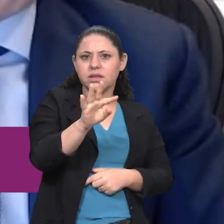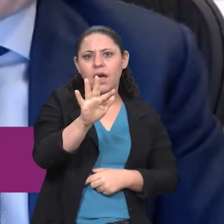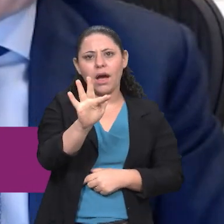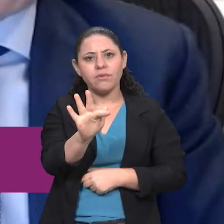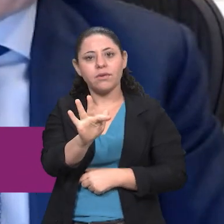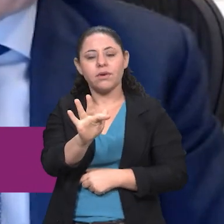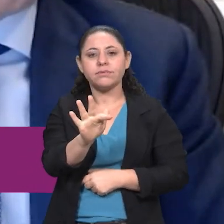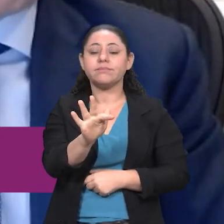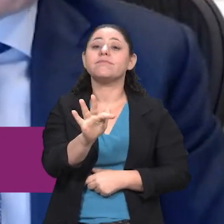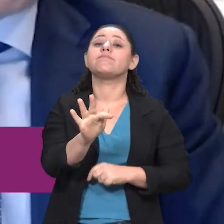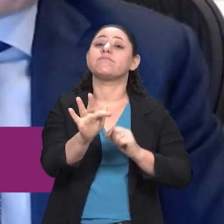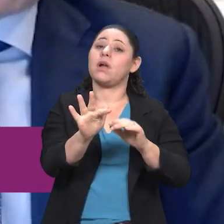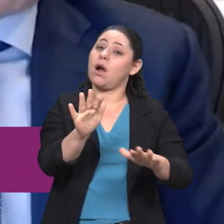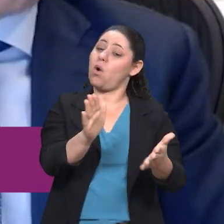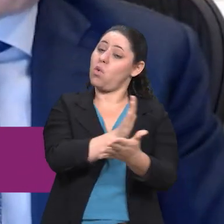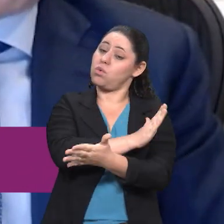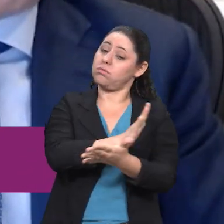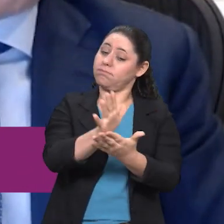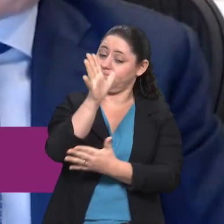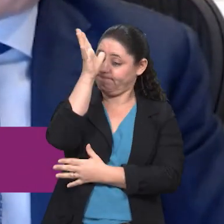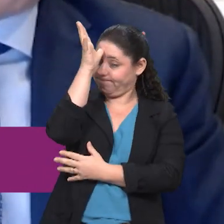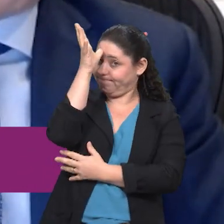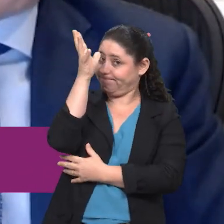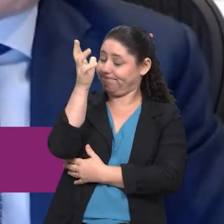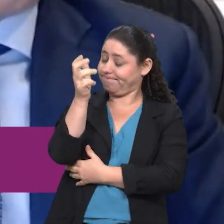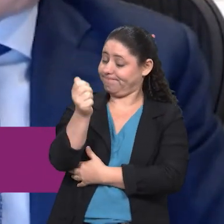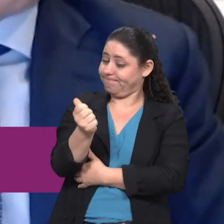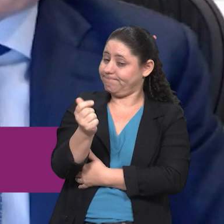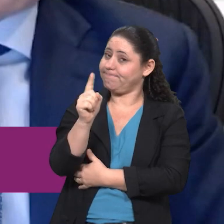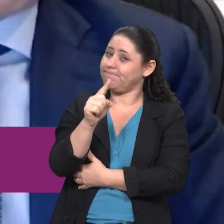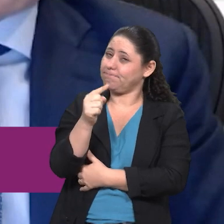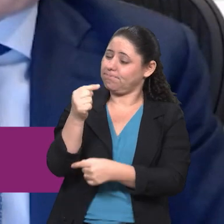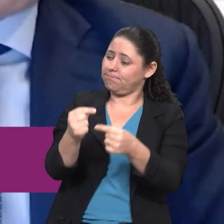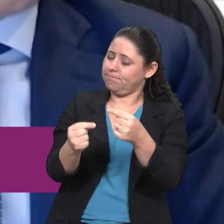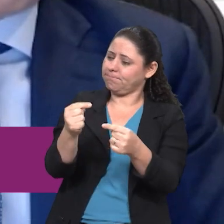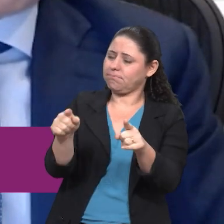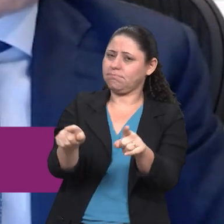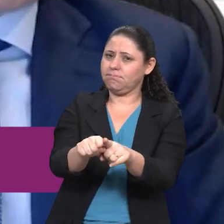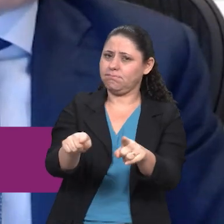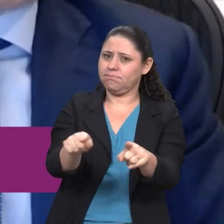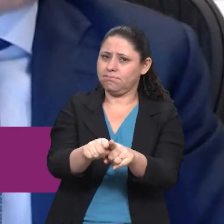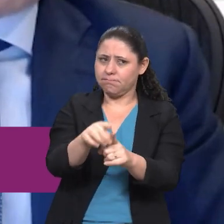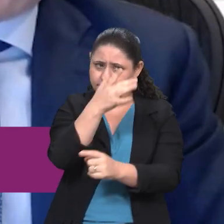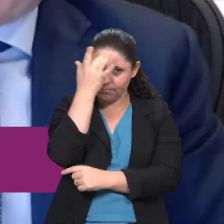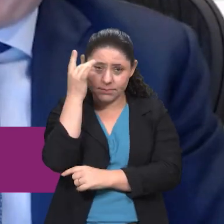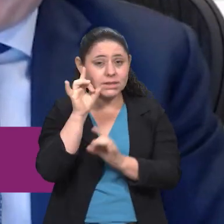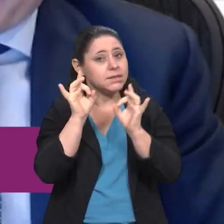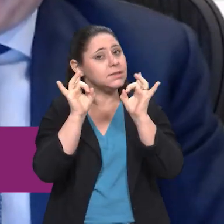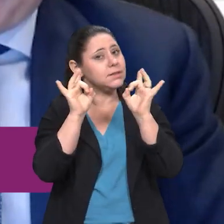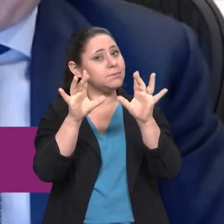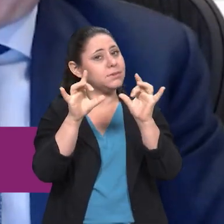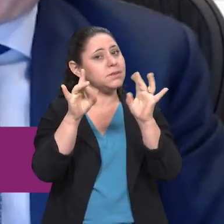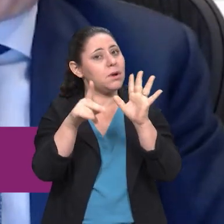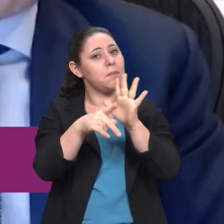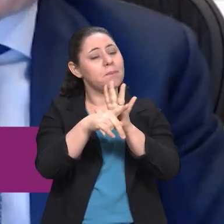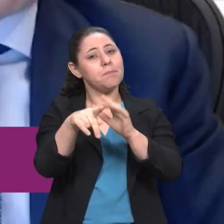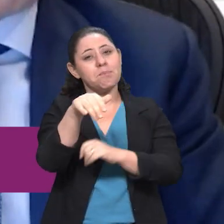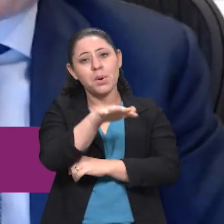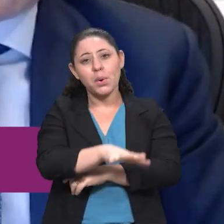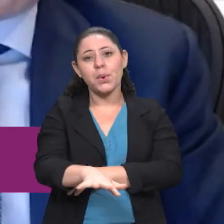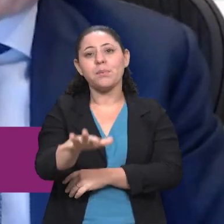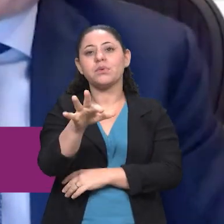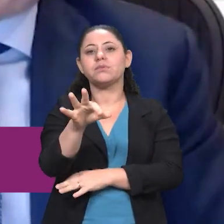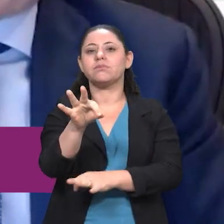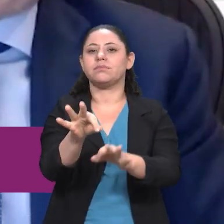Supremo Tribunal Federal em algumas decisões é bastante debatido também pelas pessoas, especialmente